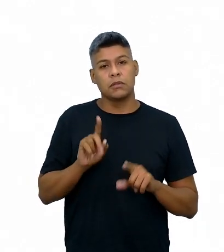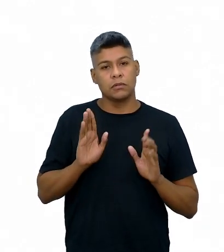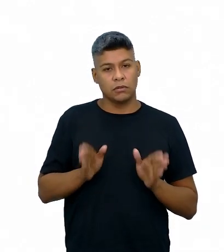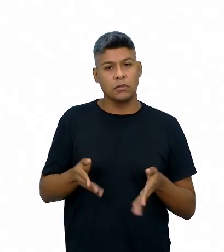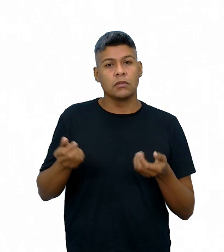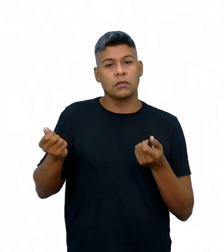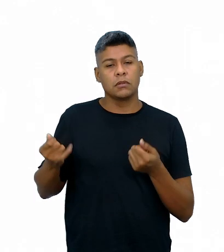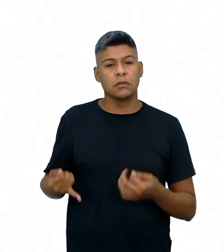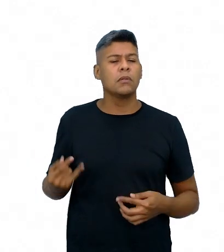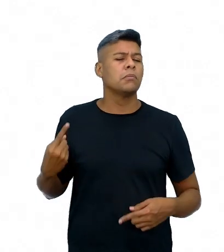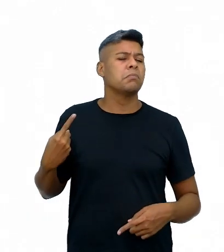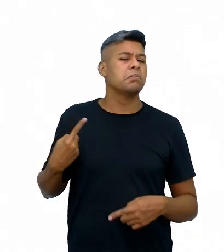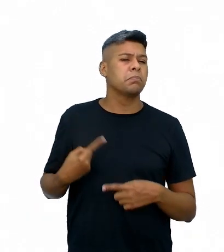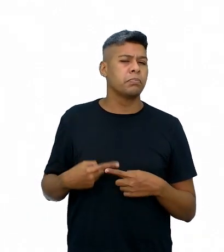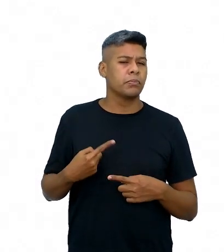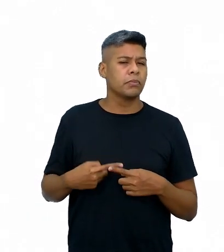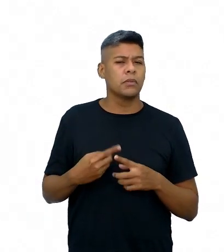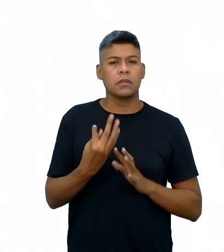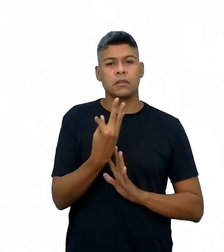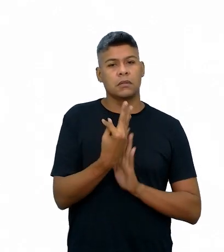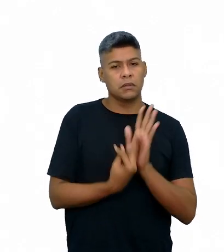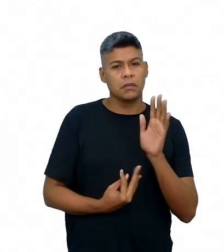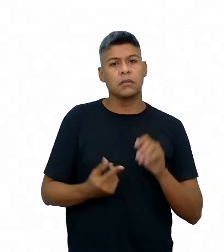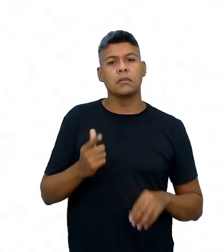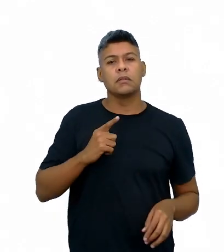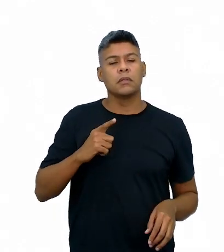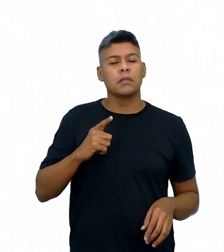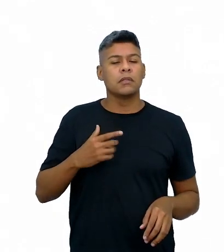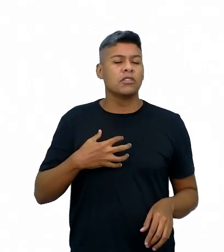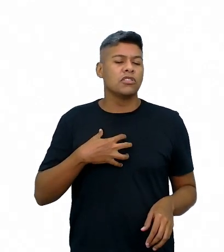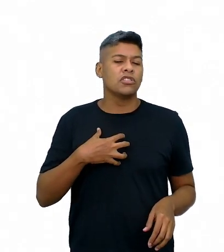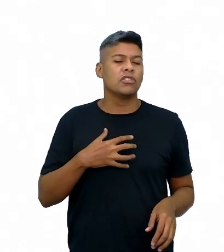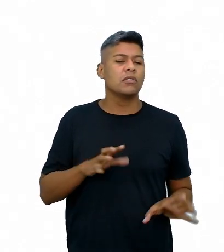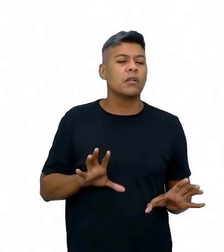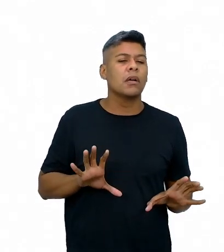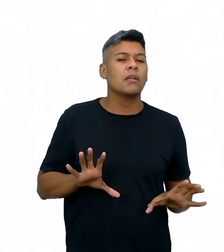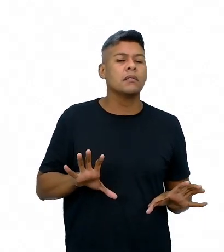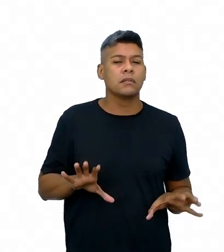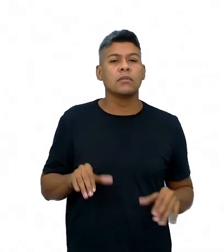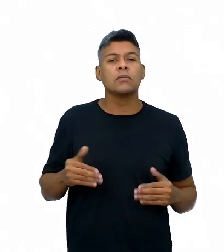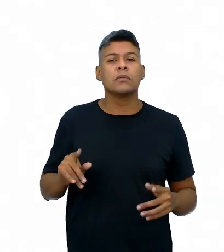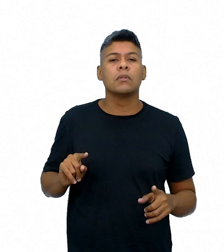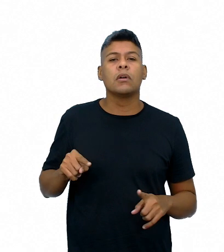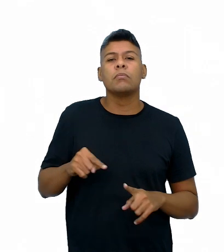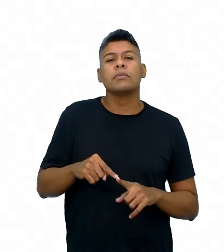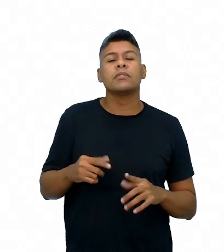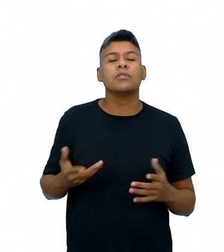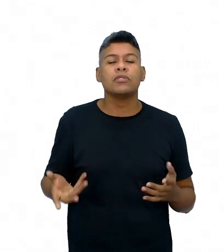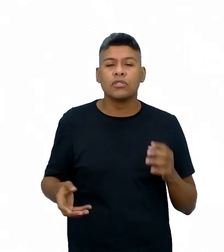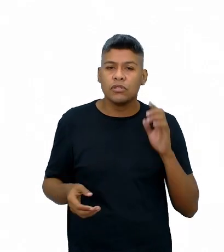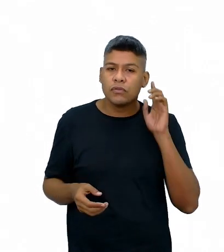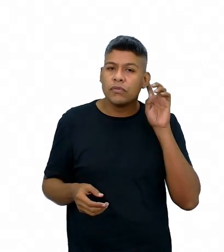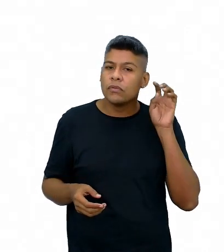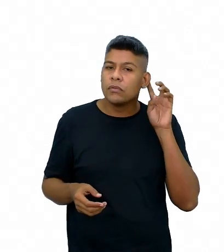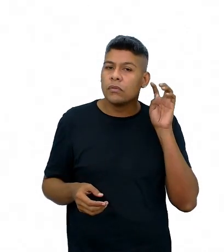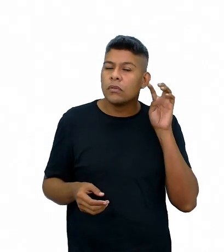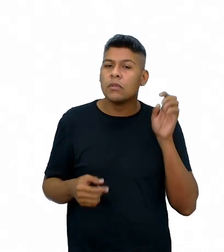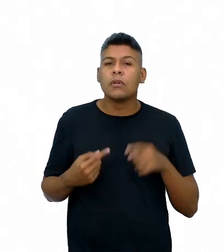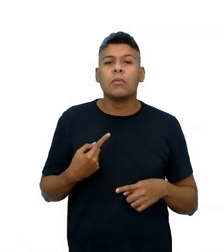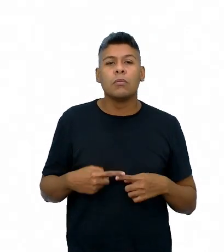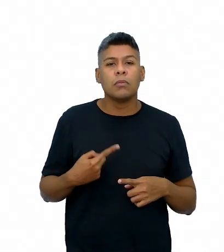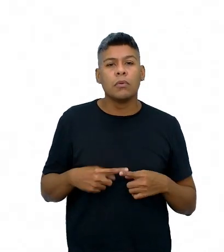colocados. Por que determinado texto tem essa forma? Qual é o objetivo dessa forma? Por que